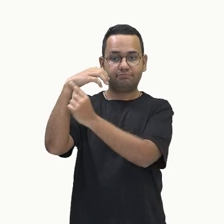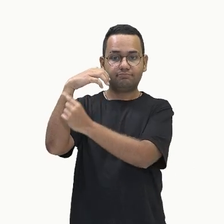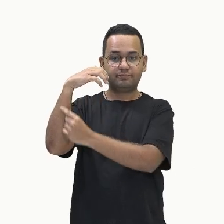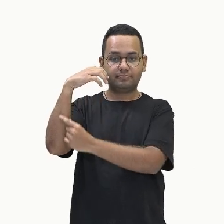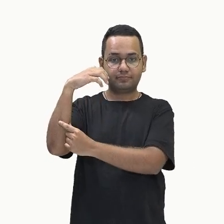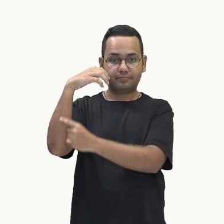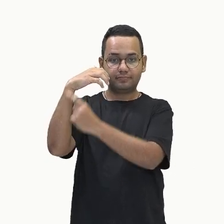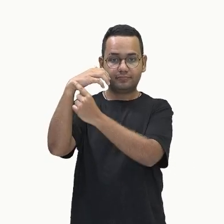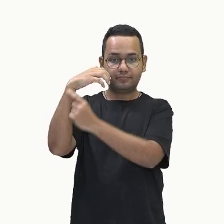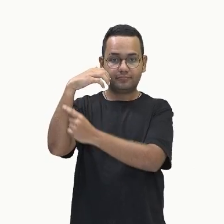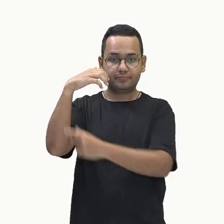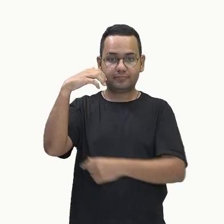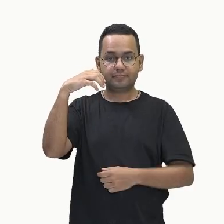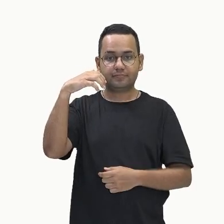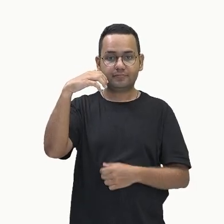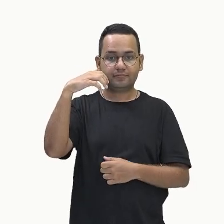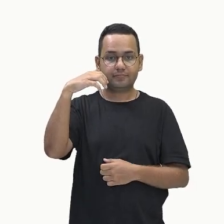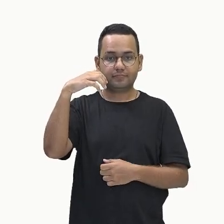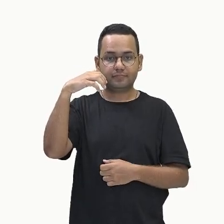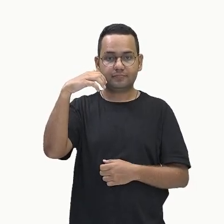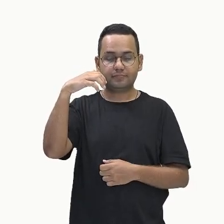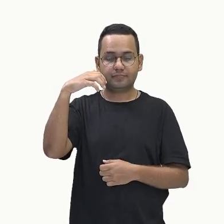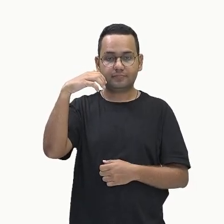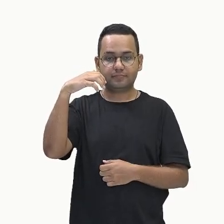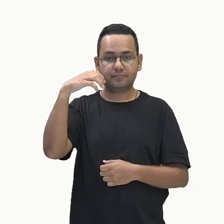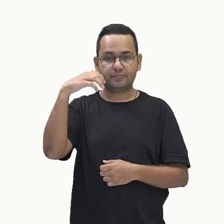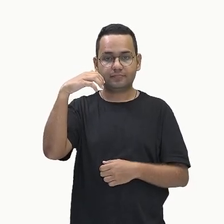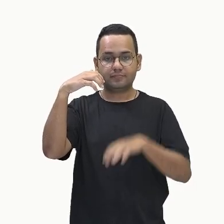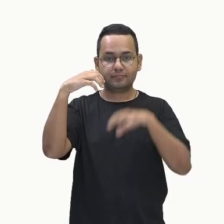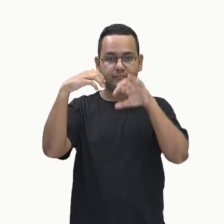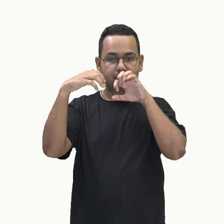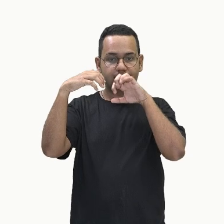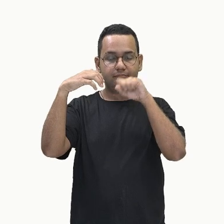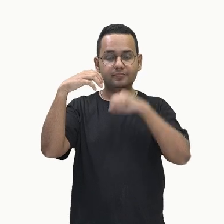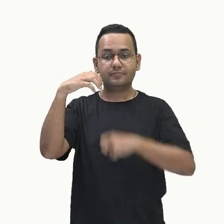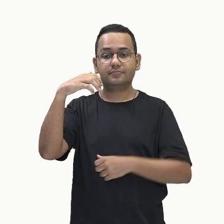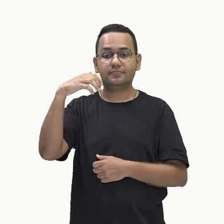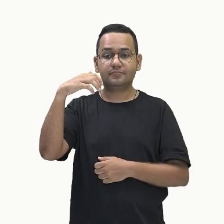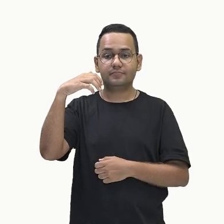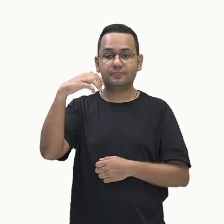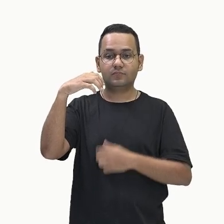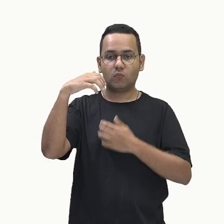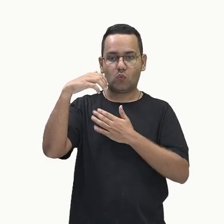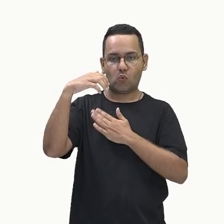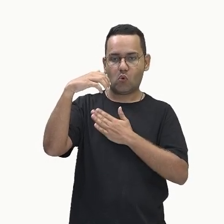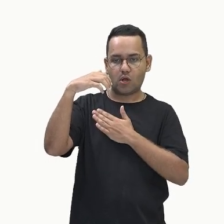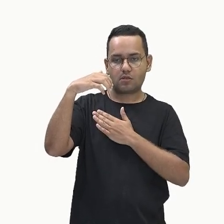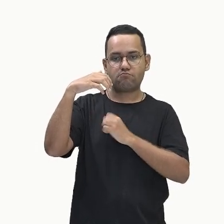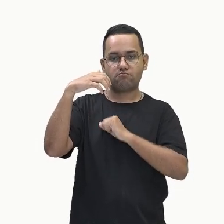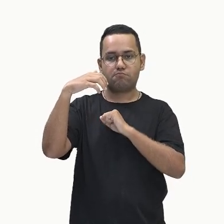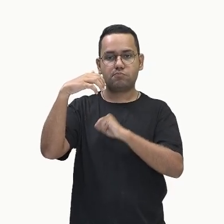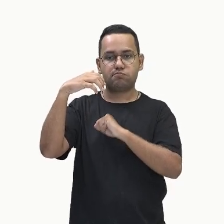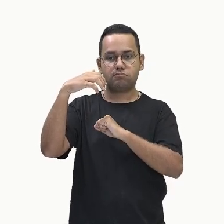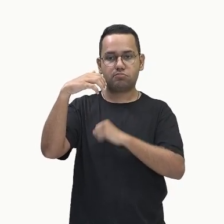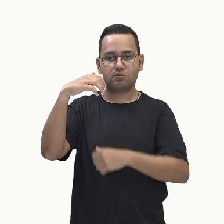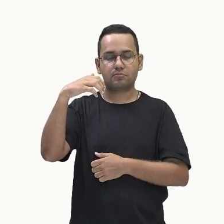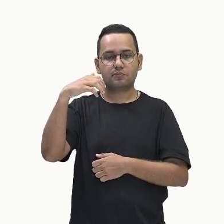encefálico. Ele vai controlar funções básicas como a respiração, a frequência cardíaca e